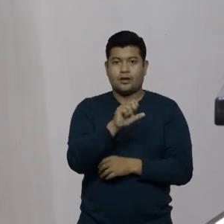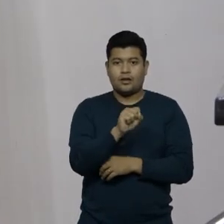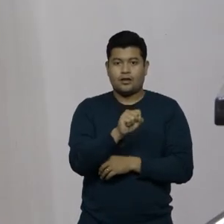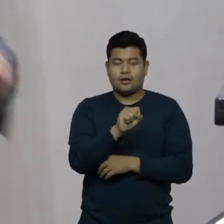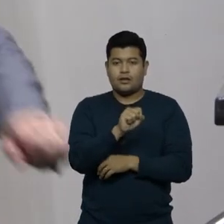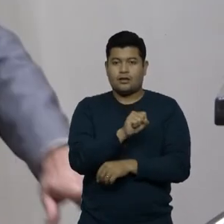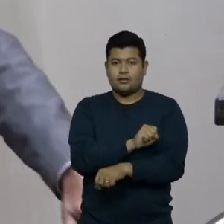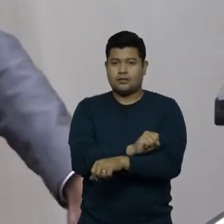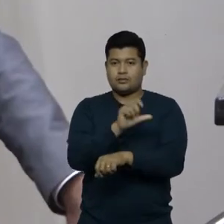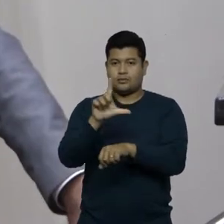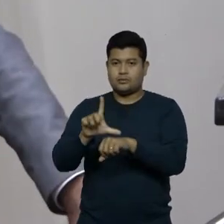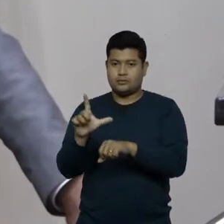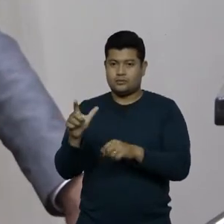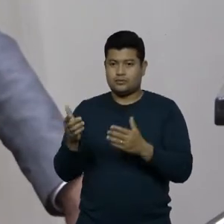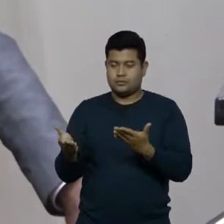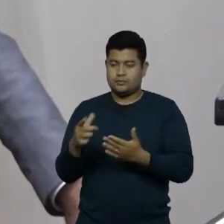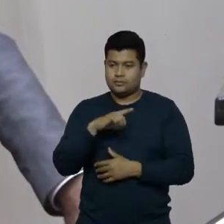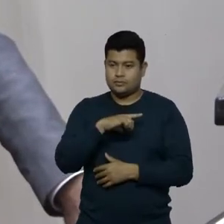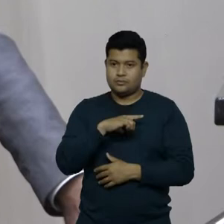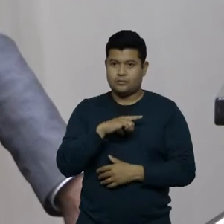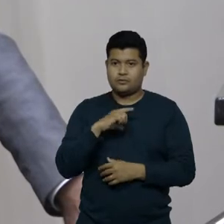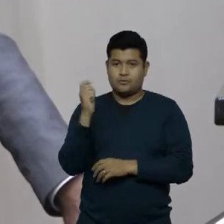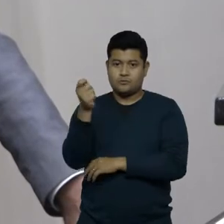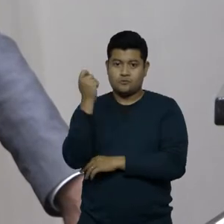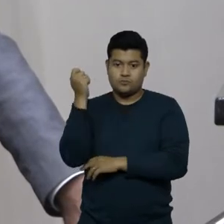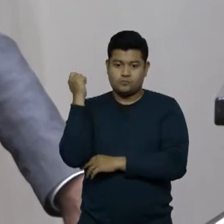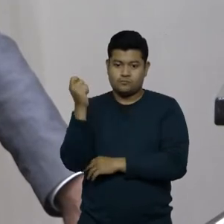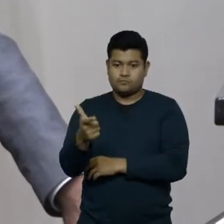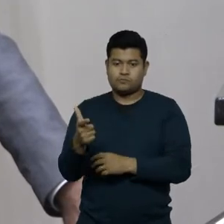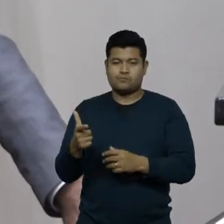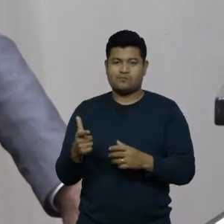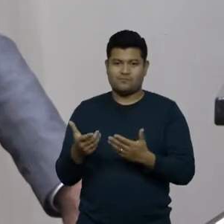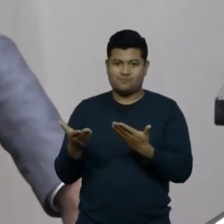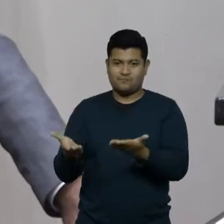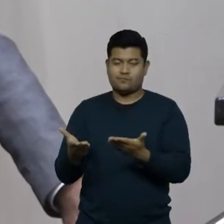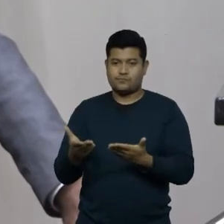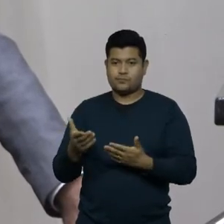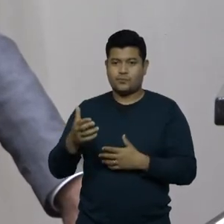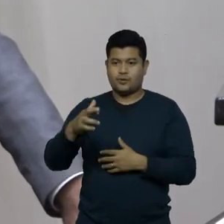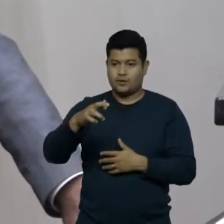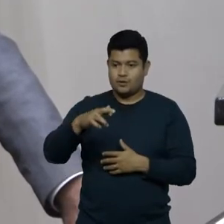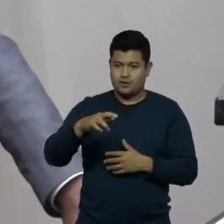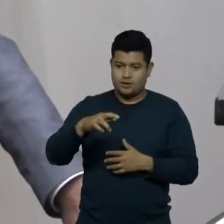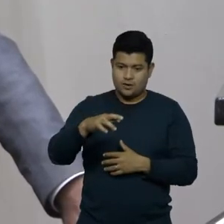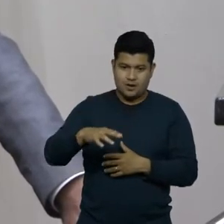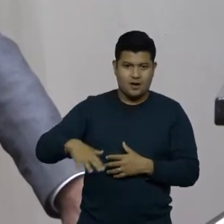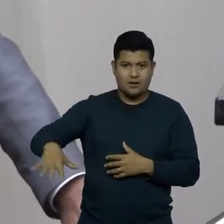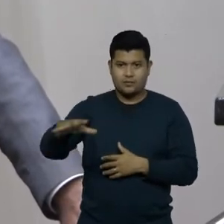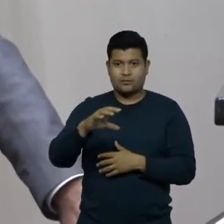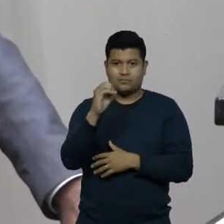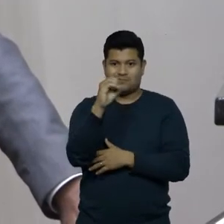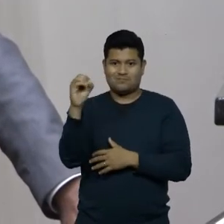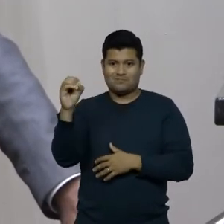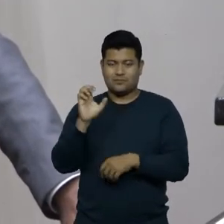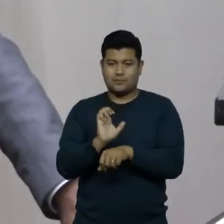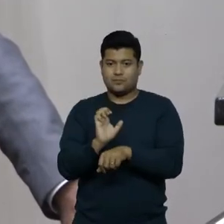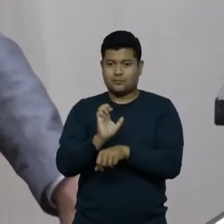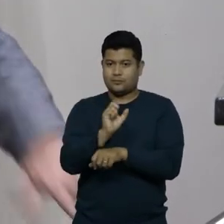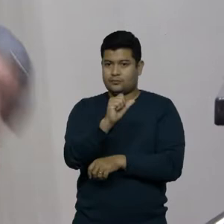rodeios Deputado Mauro e os rodeios lá na nossa no nosso grande oeste de Santa Catarina